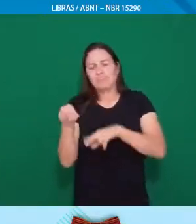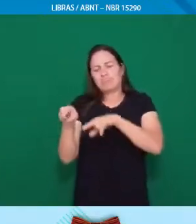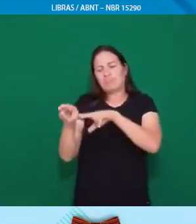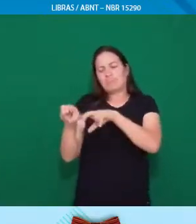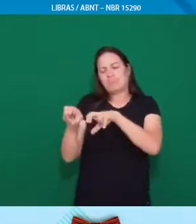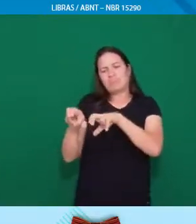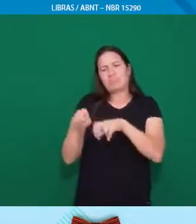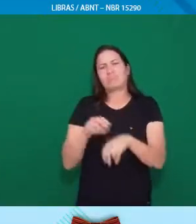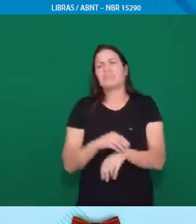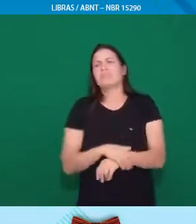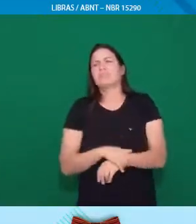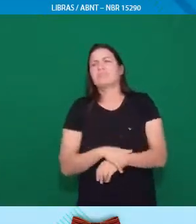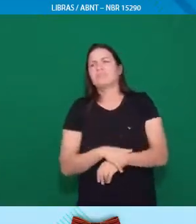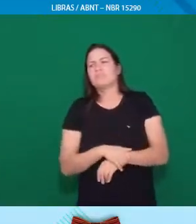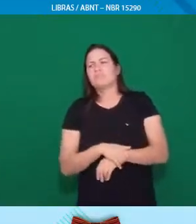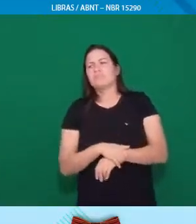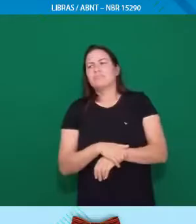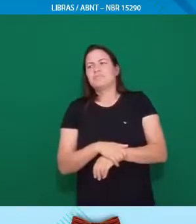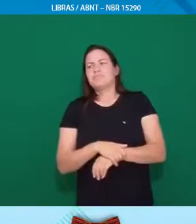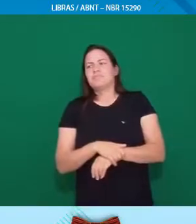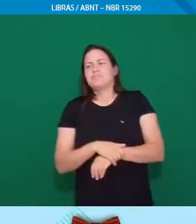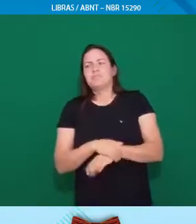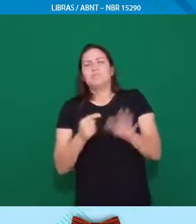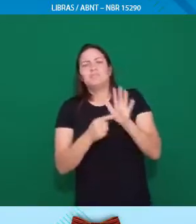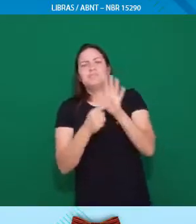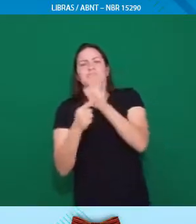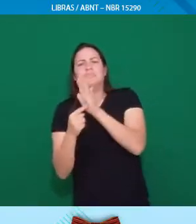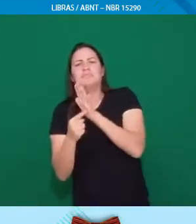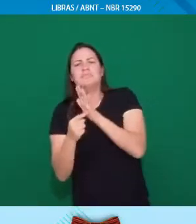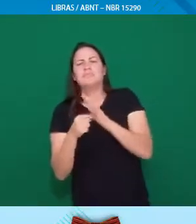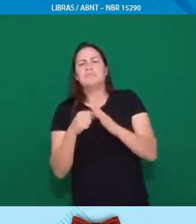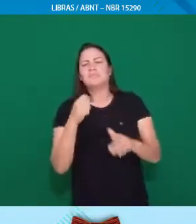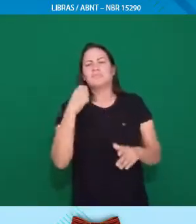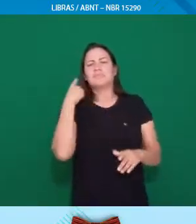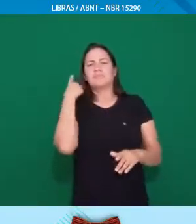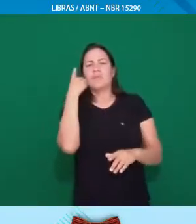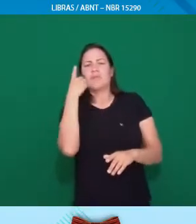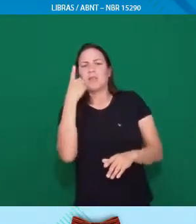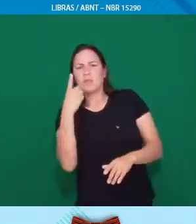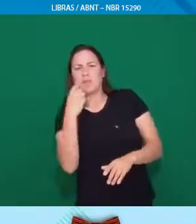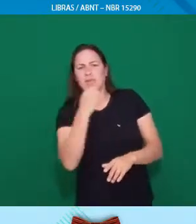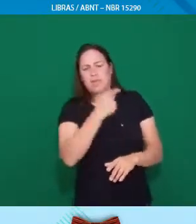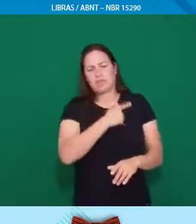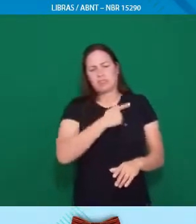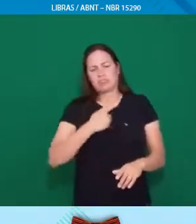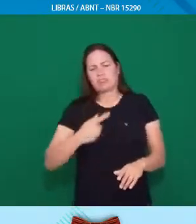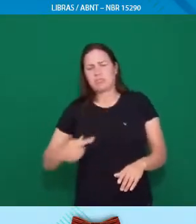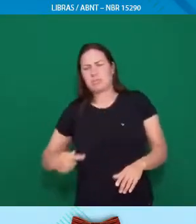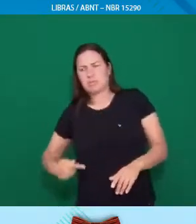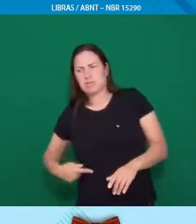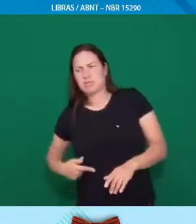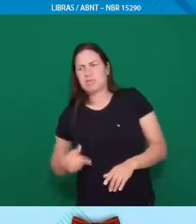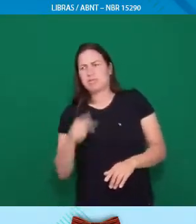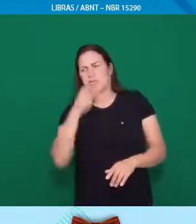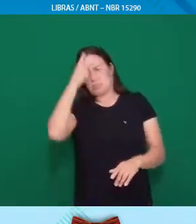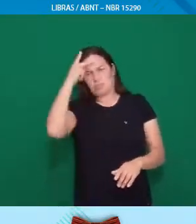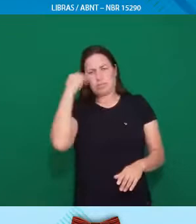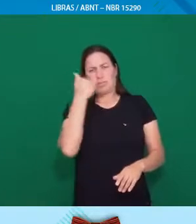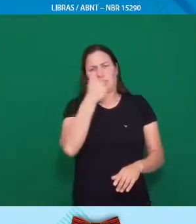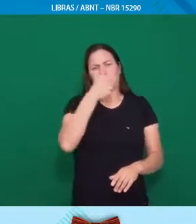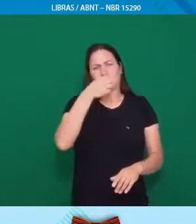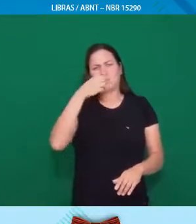produtor e vocês verem os senadores conversando com o cara que tanta 10 hectares é